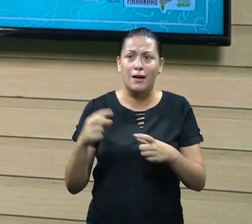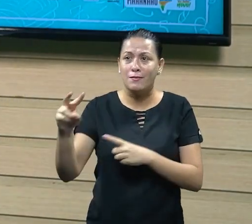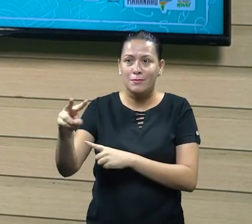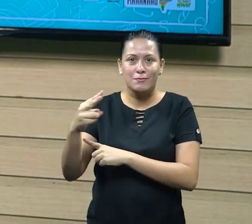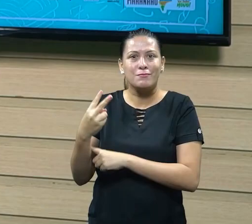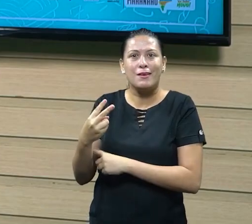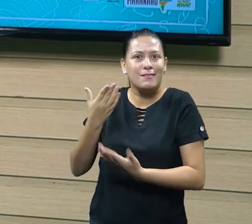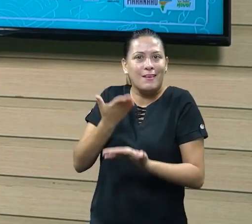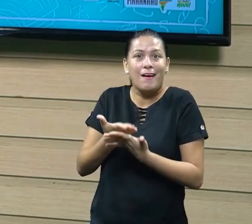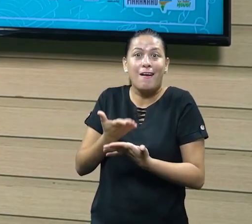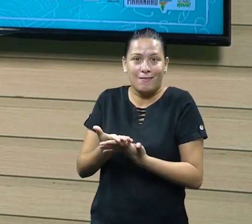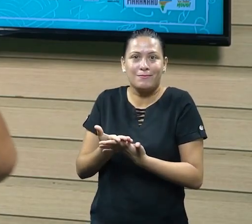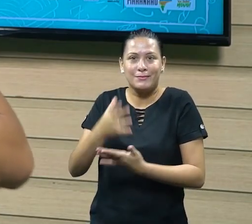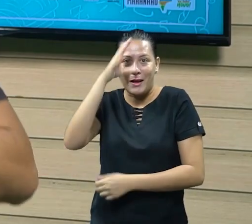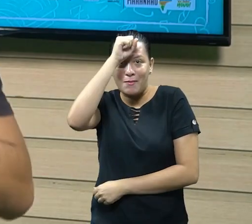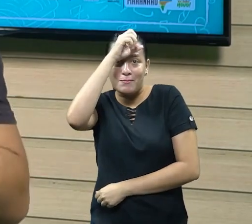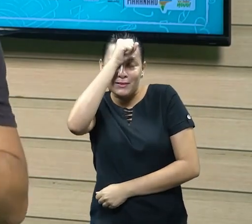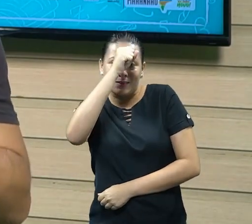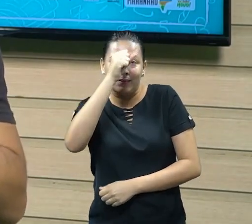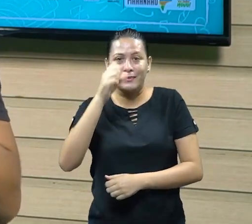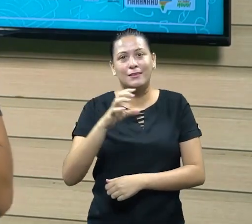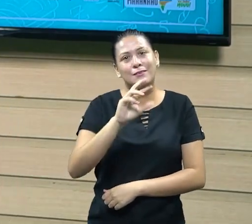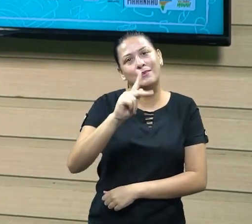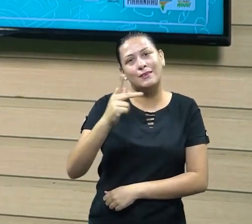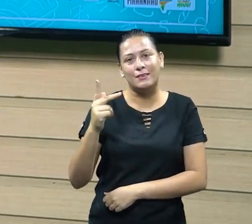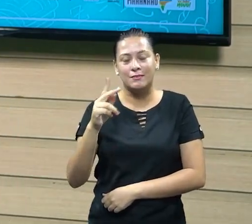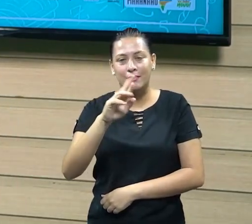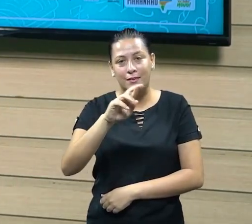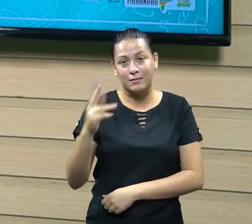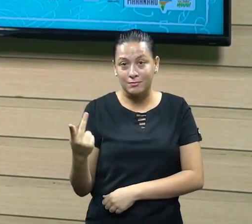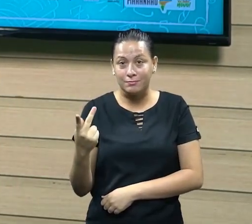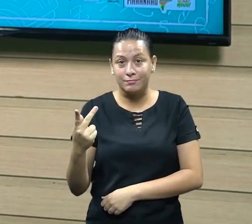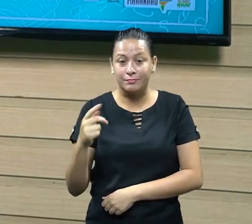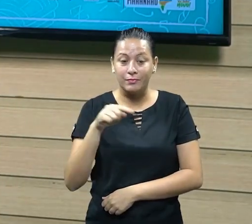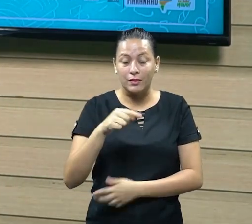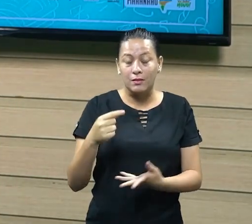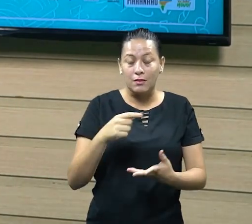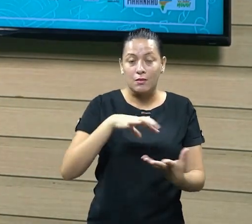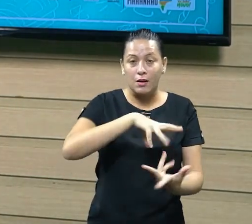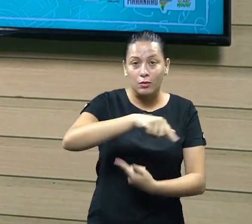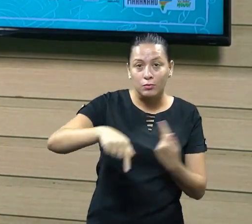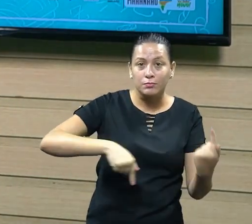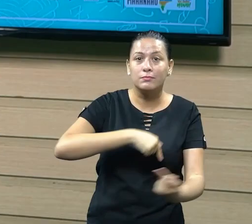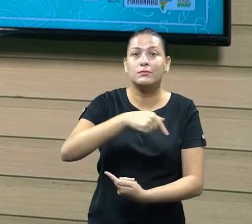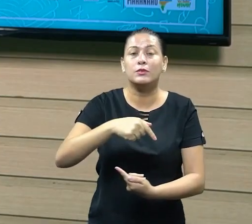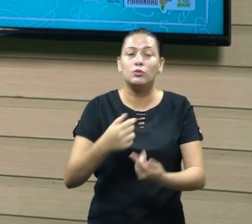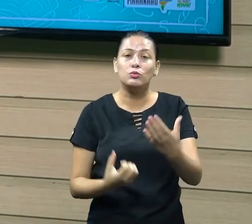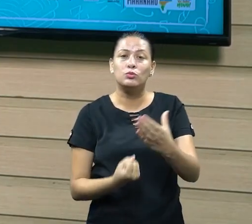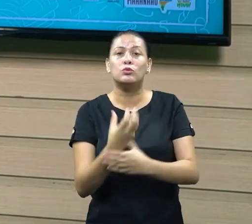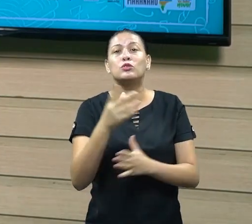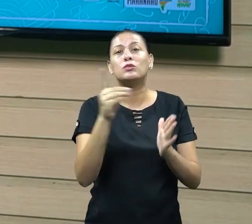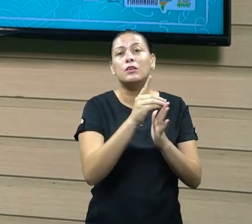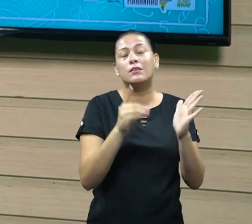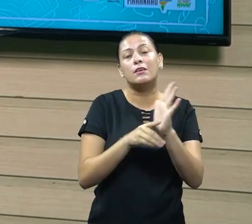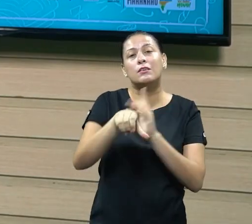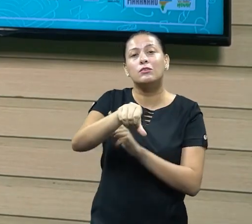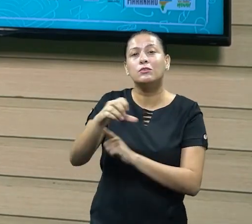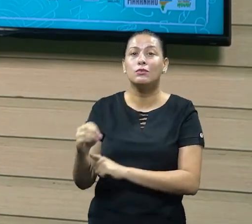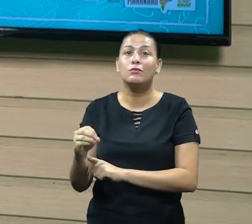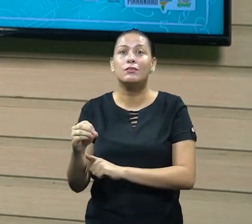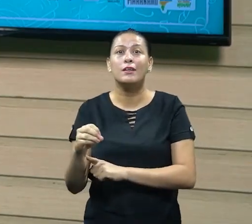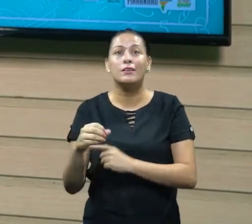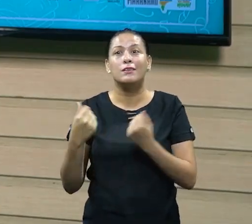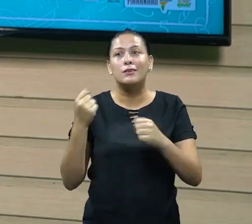Então a globalização foi um advento que surgiu ali na década de 90, com esse intuito de quebrar barreiras, de aproximar as pessoas, mesmo sem ter o contato